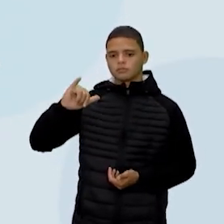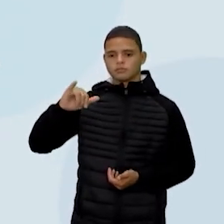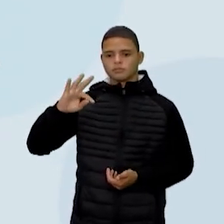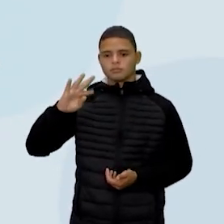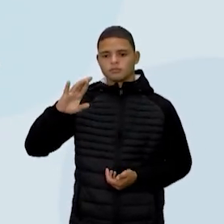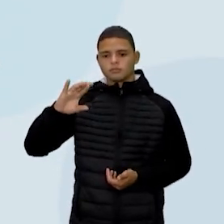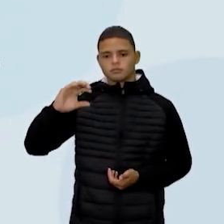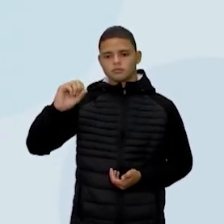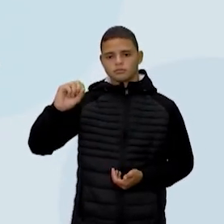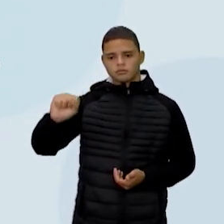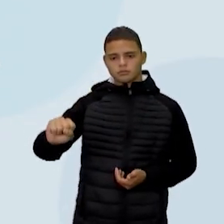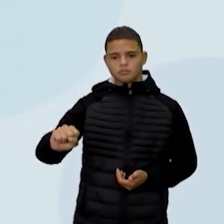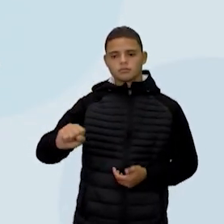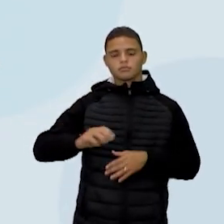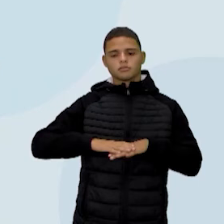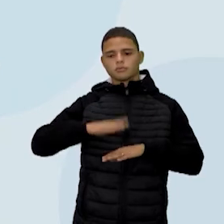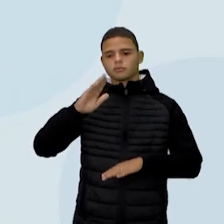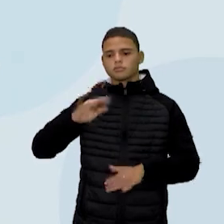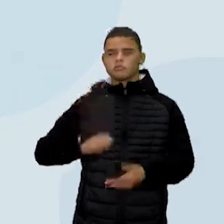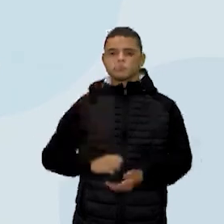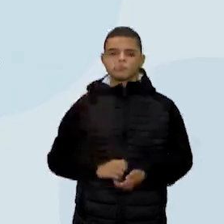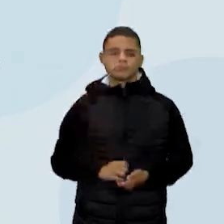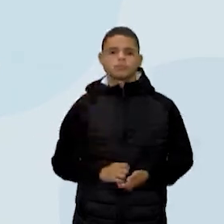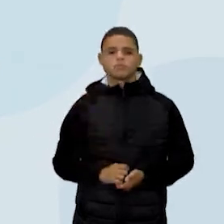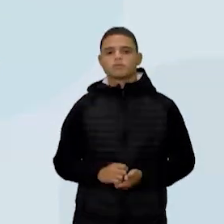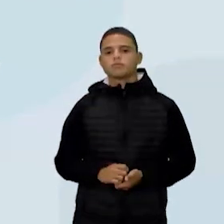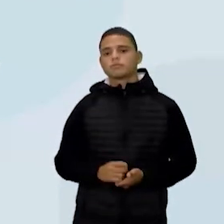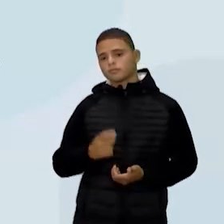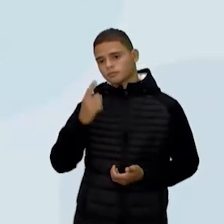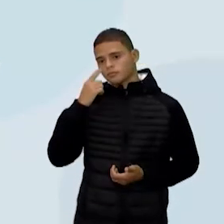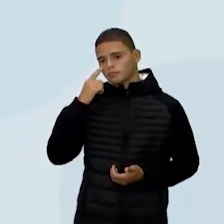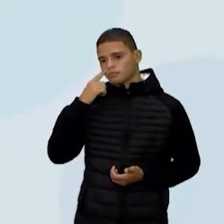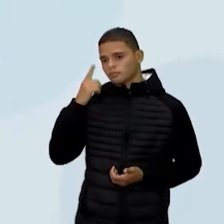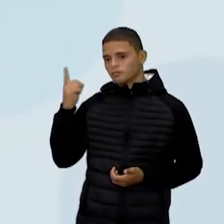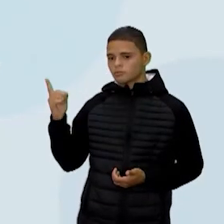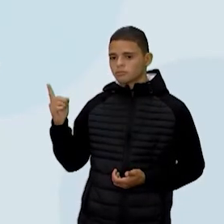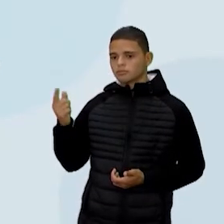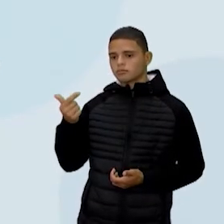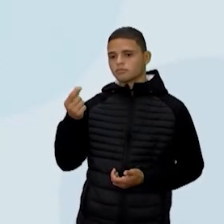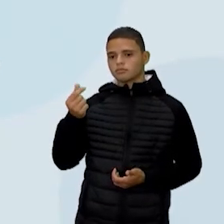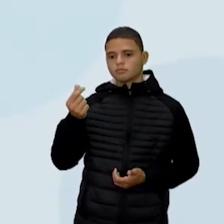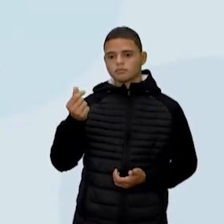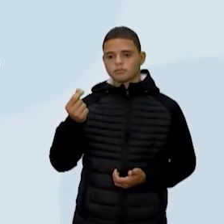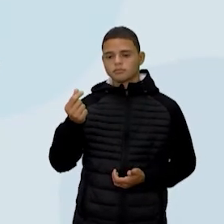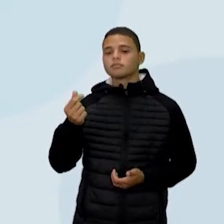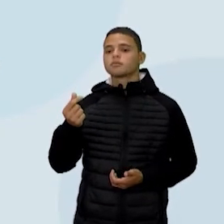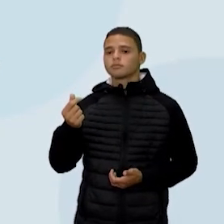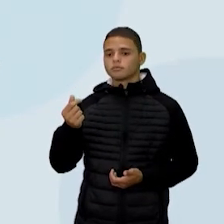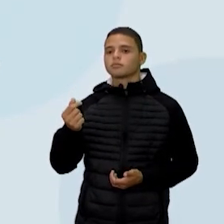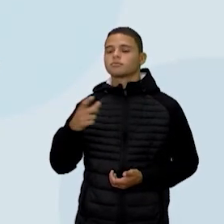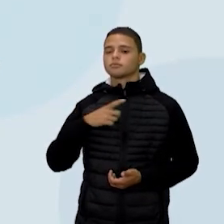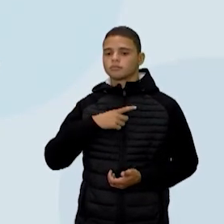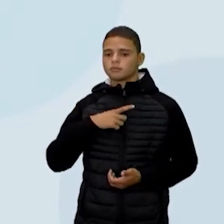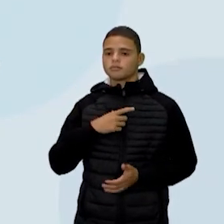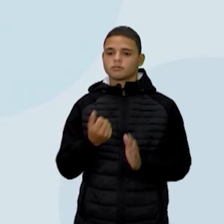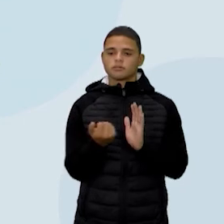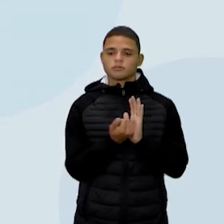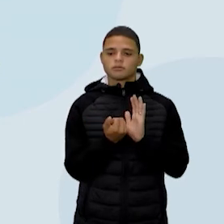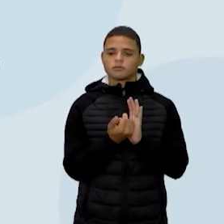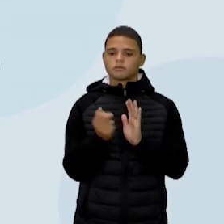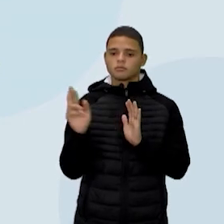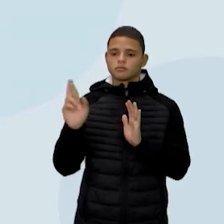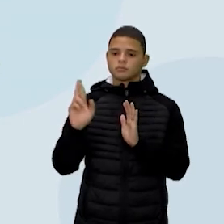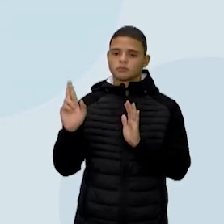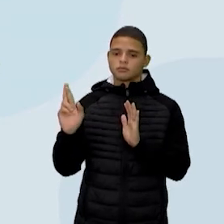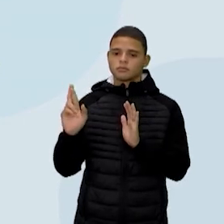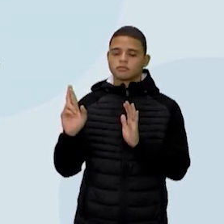né? Então, litros é a grandeza, né? No caso do dinheiro, como está apresentado aí na forma do símbolo, né, do real, né? A